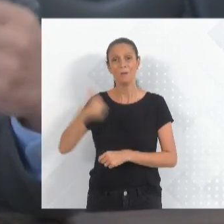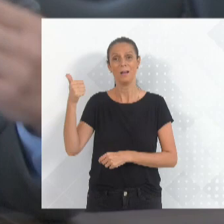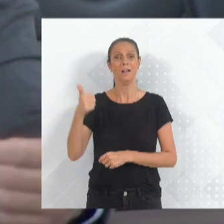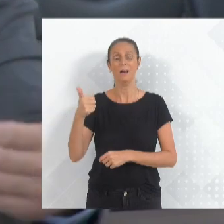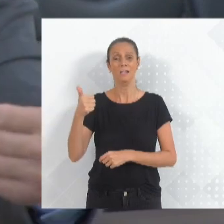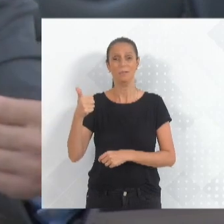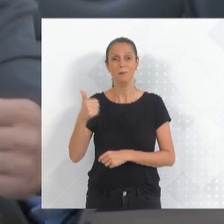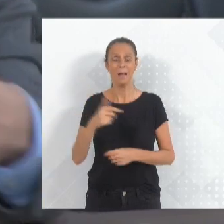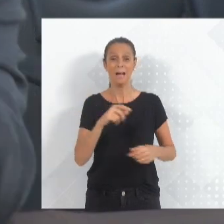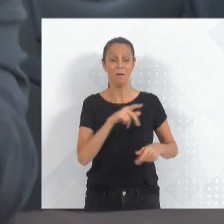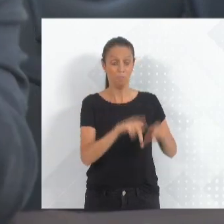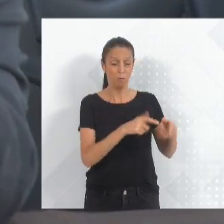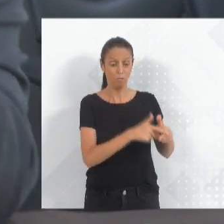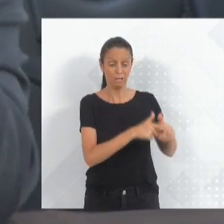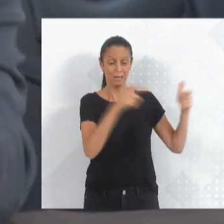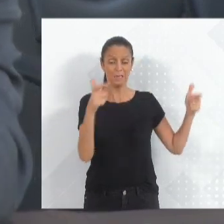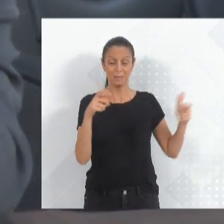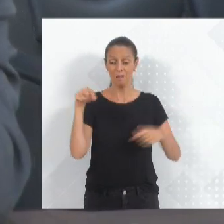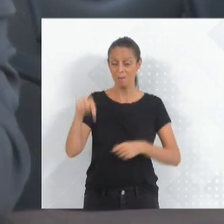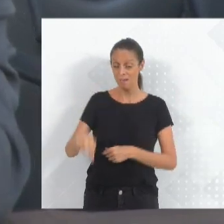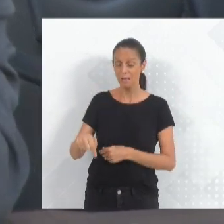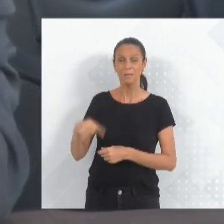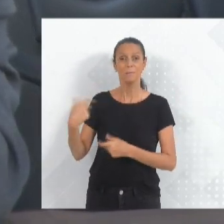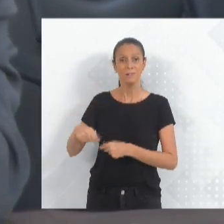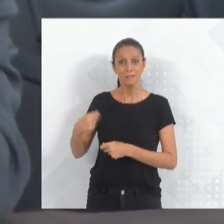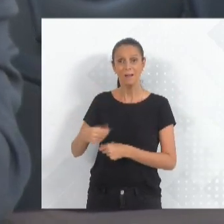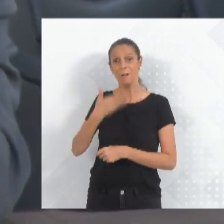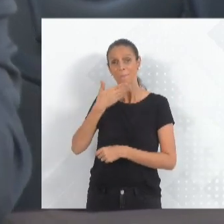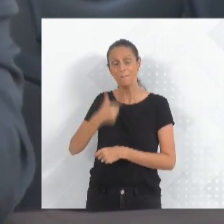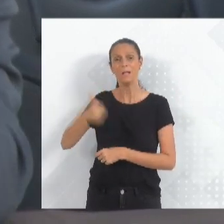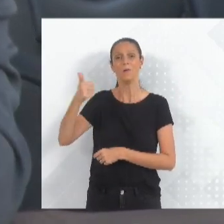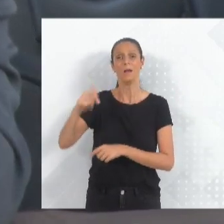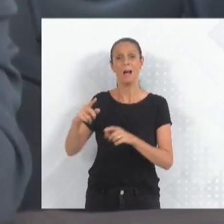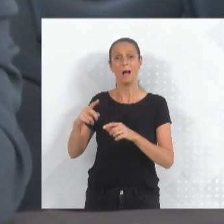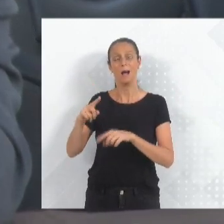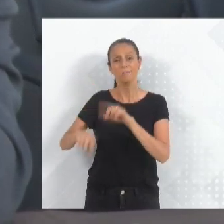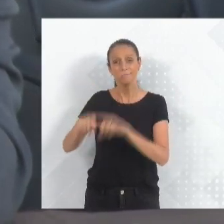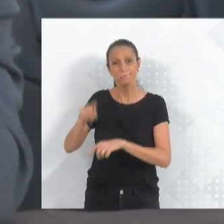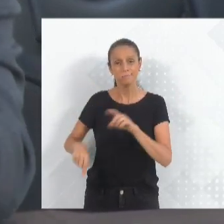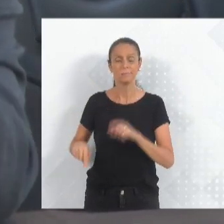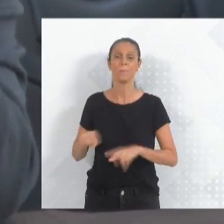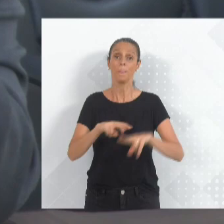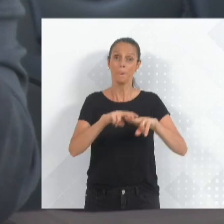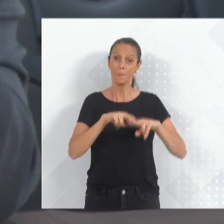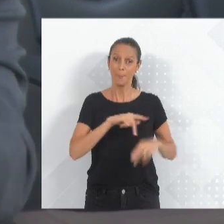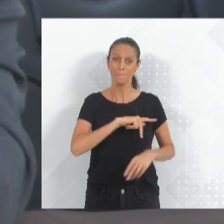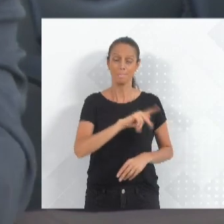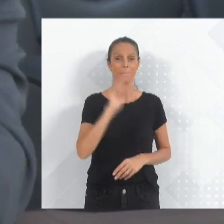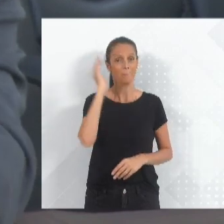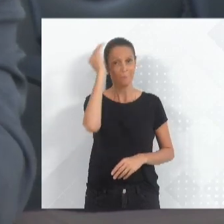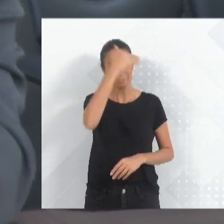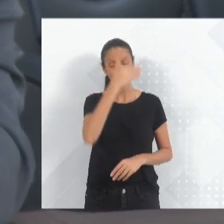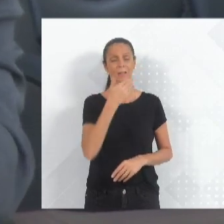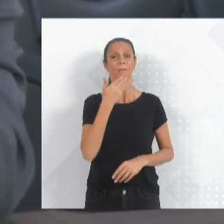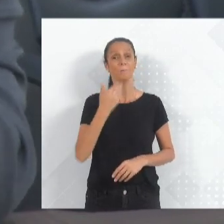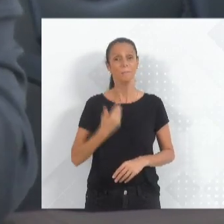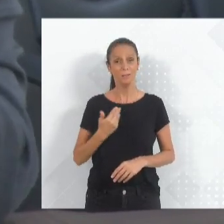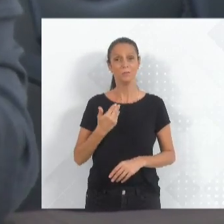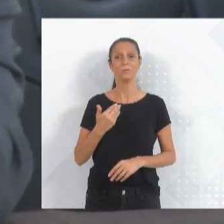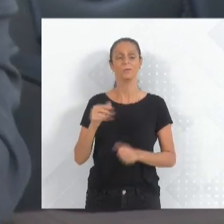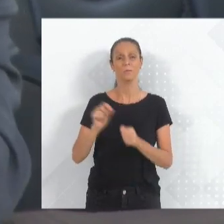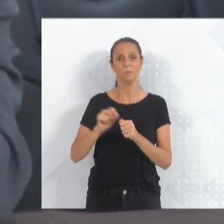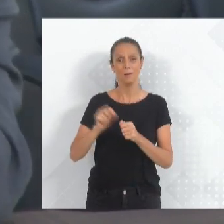os presidentes que nos antecederam, sob a orientação do prefeito Mário, licitaram, então, a revitalização